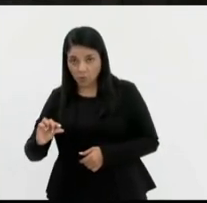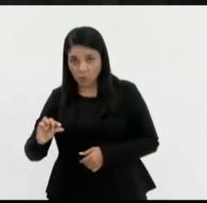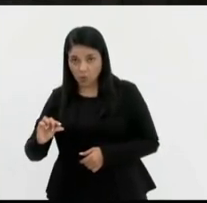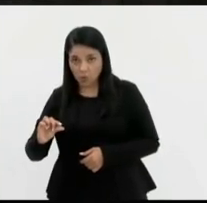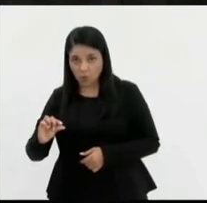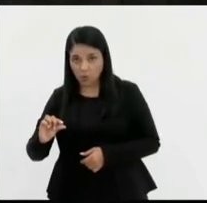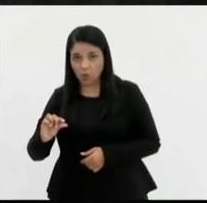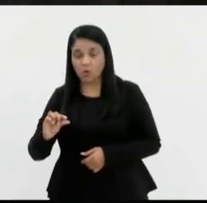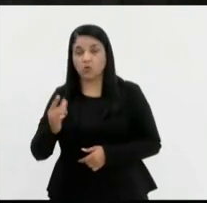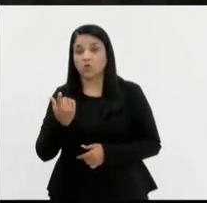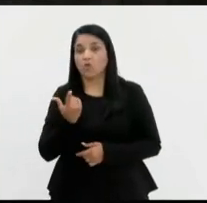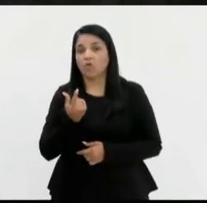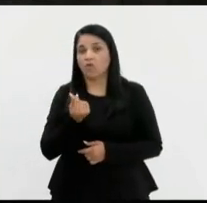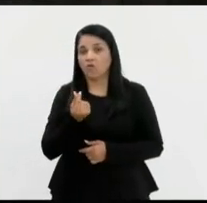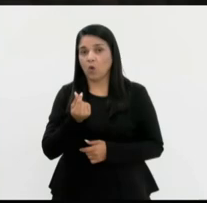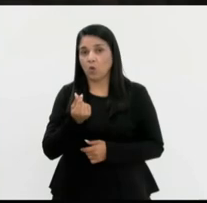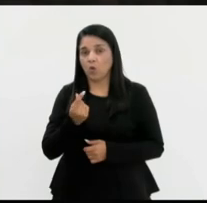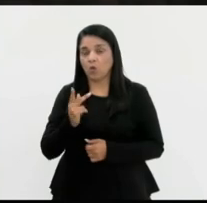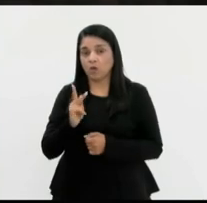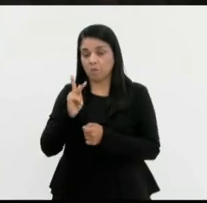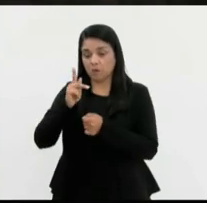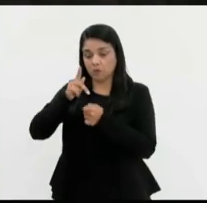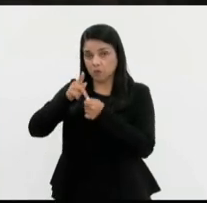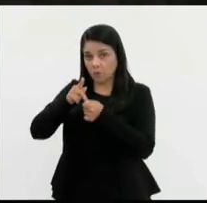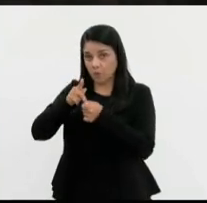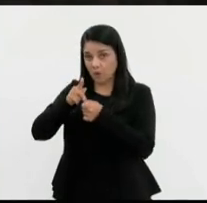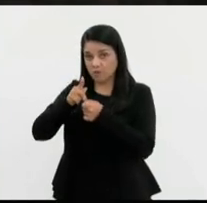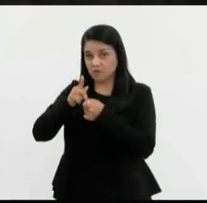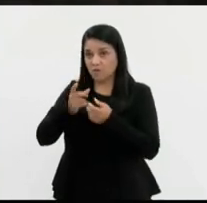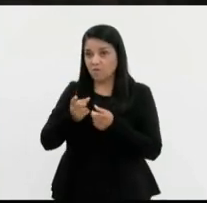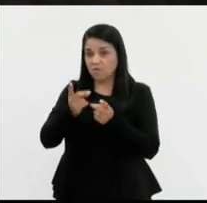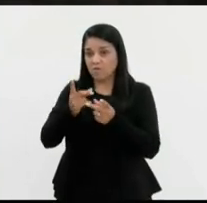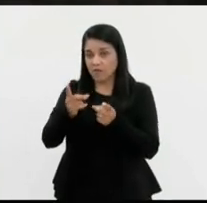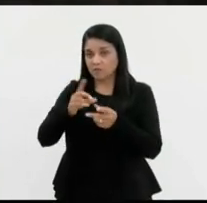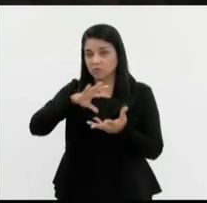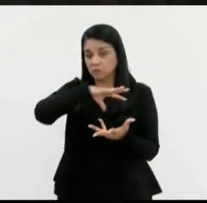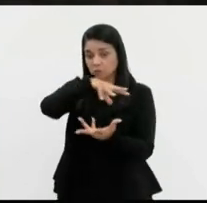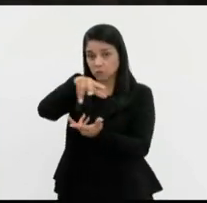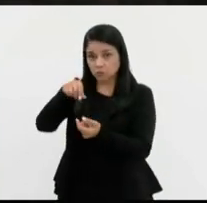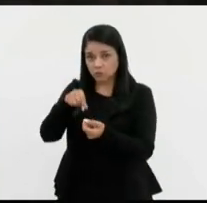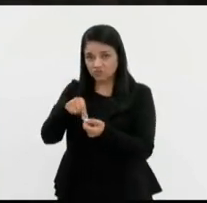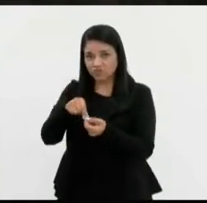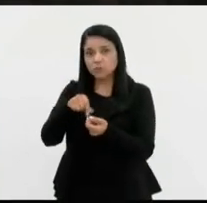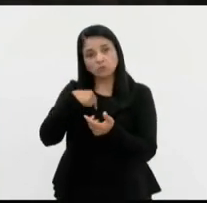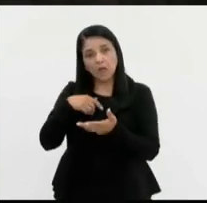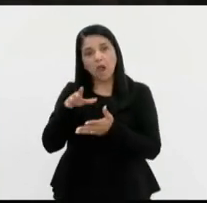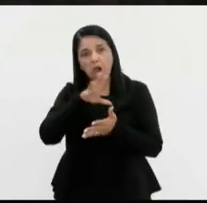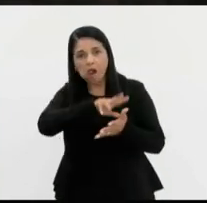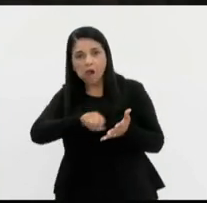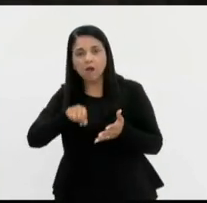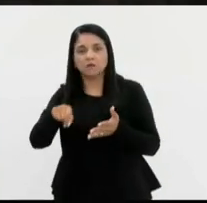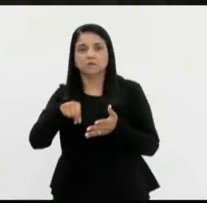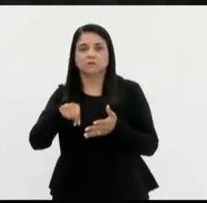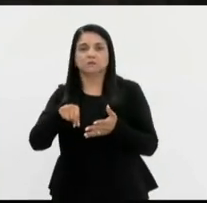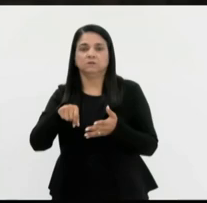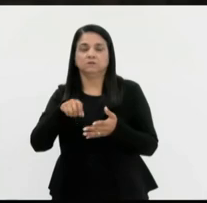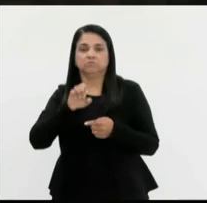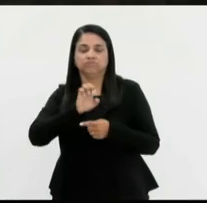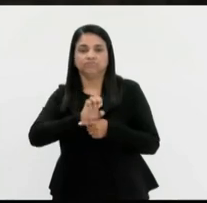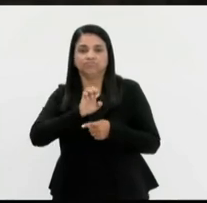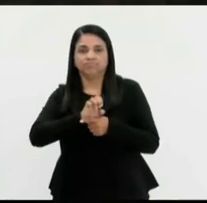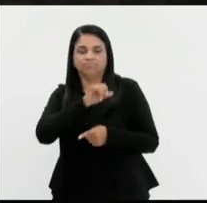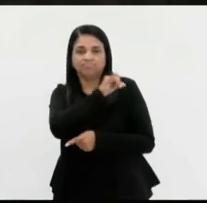preço que a Petrobras exporta esse petróleo tá usurpando nossos recursos de R de participação